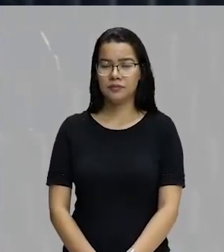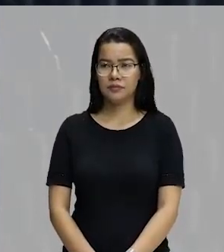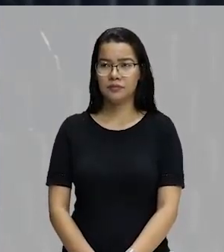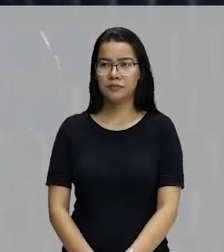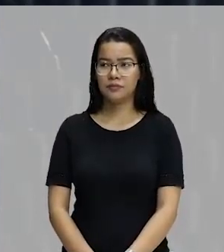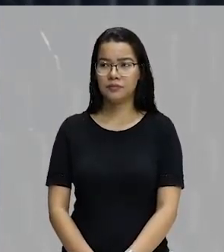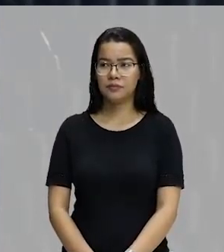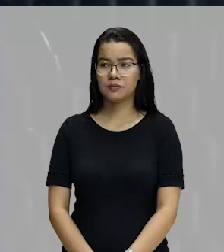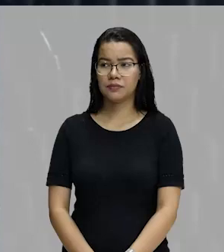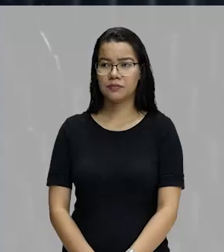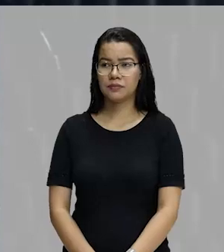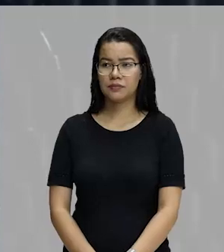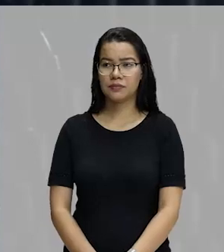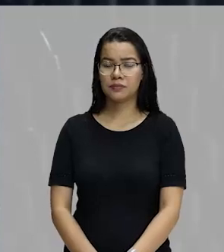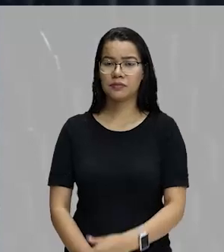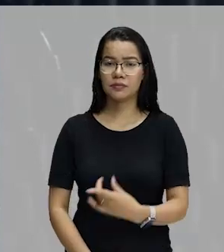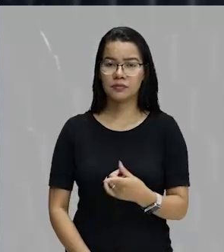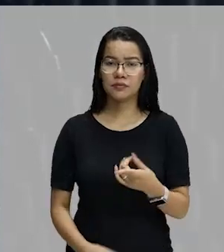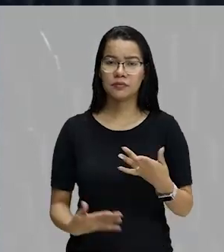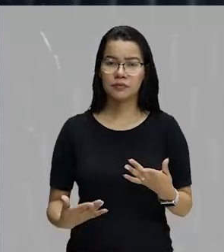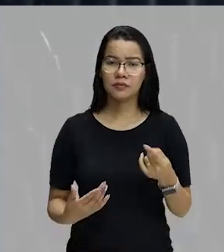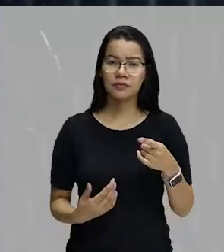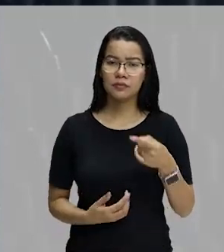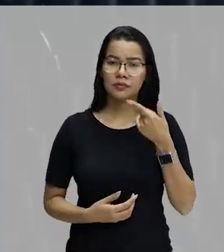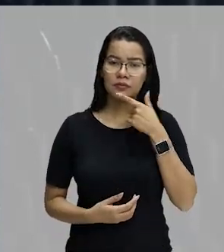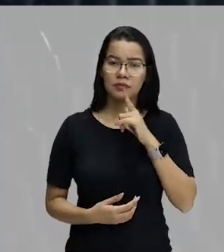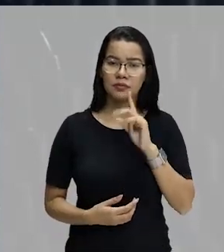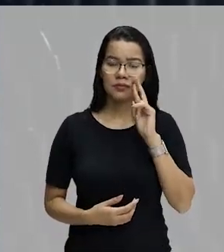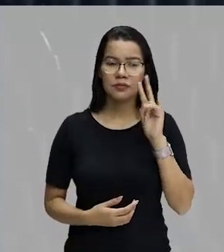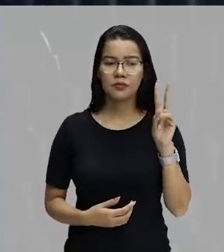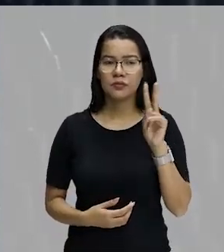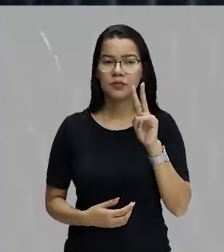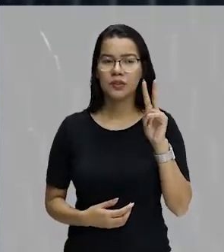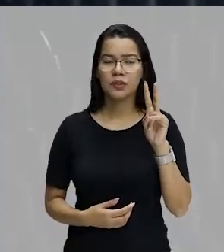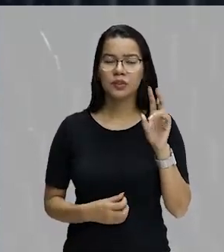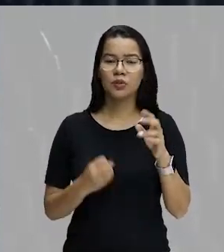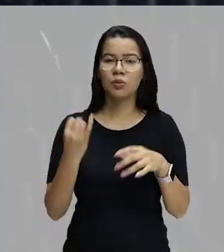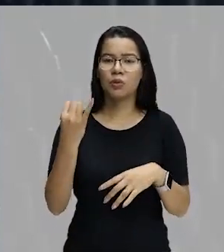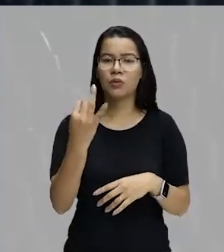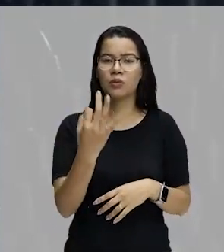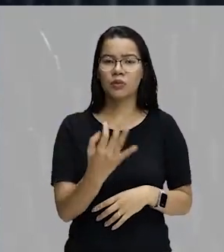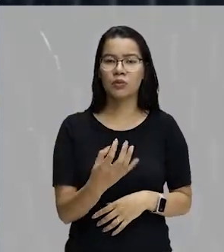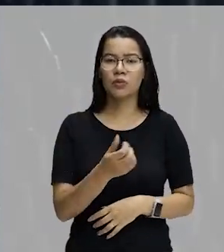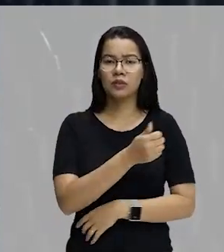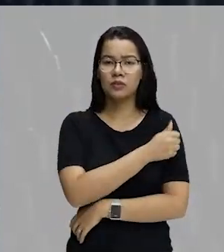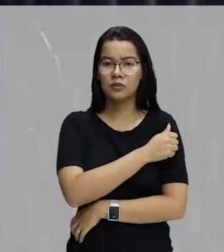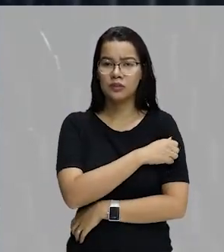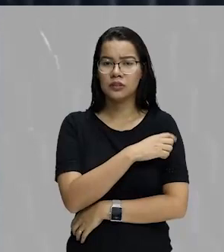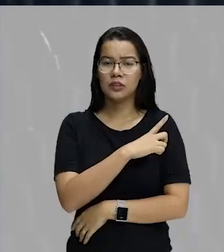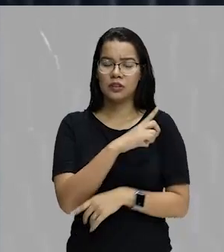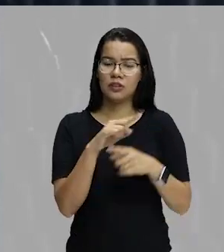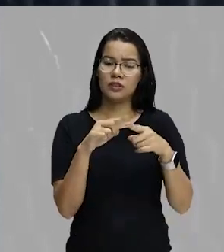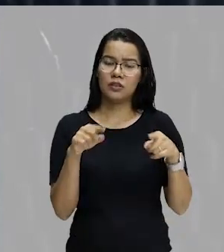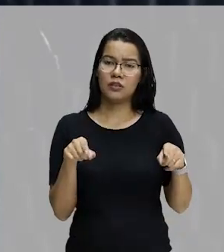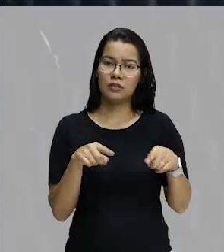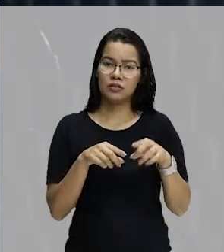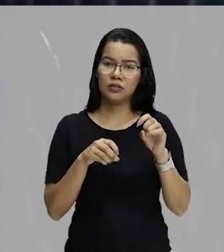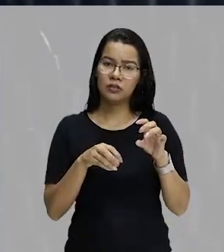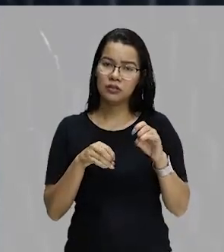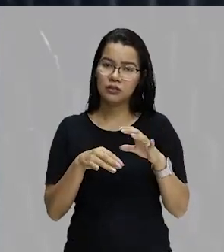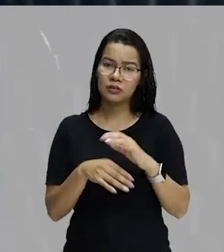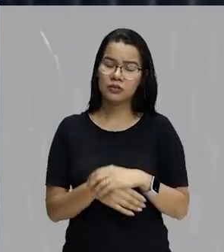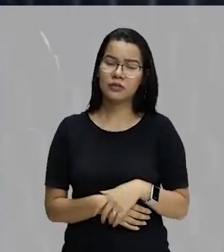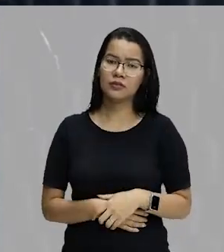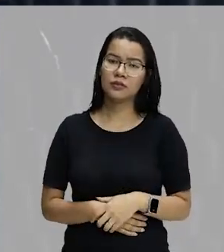sala, estão na aula? Então, você consegue contar quantos estudantes estão presentes na sala. 1, 2, 3, 4 e assim por diante.